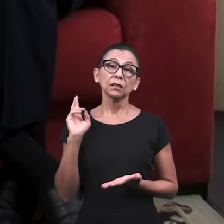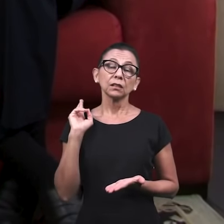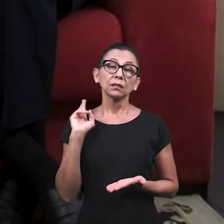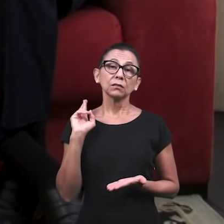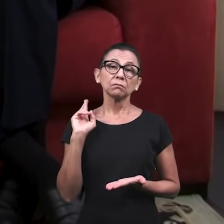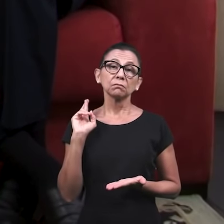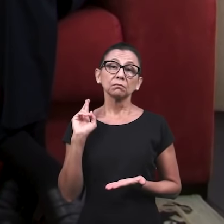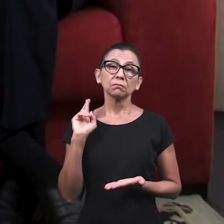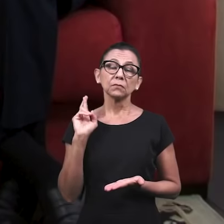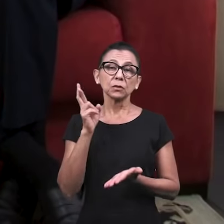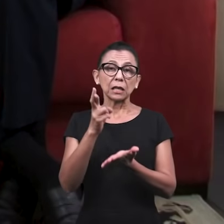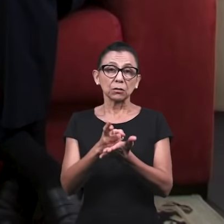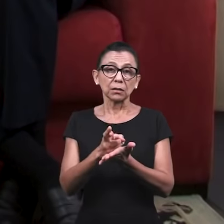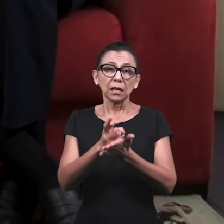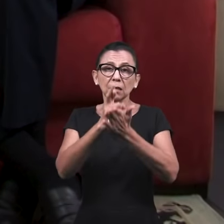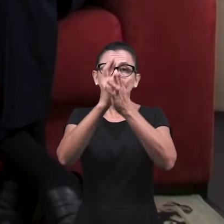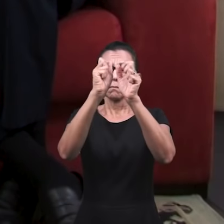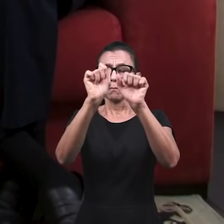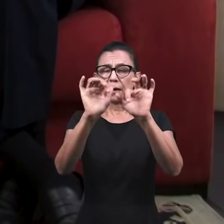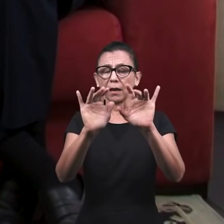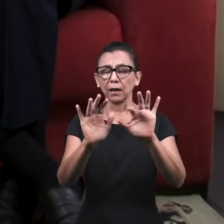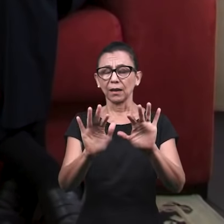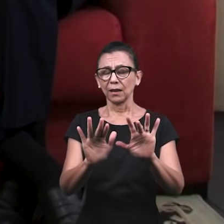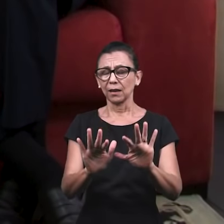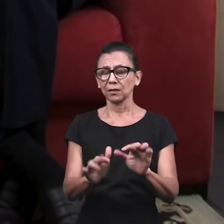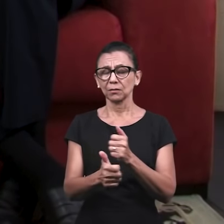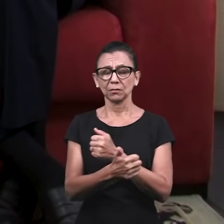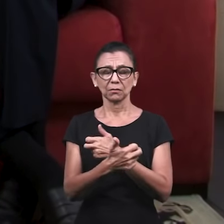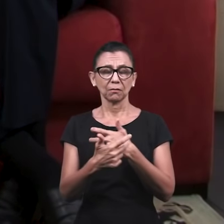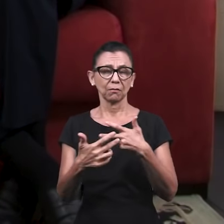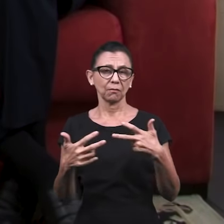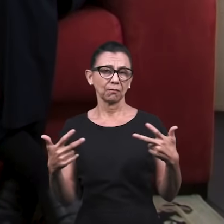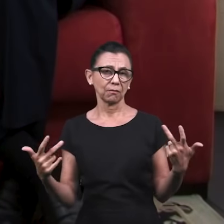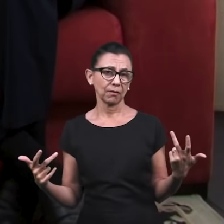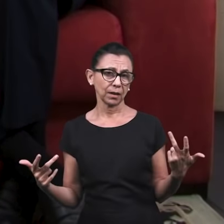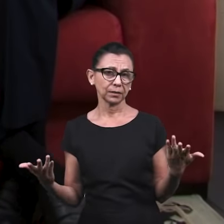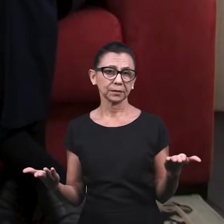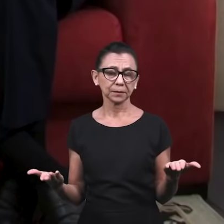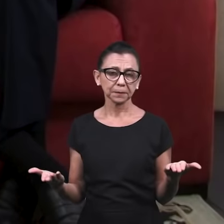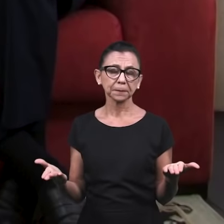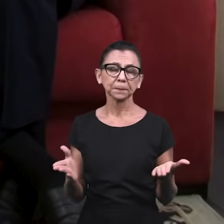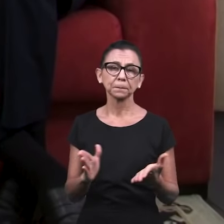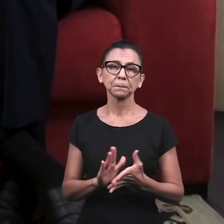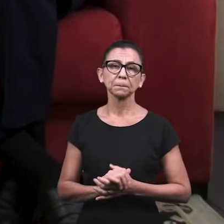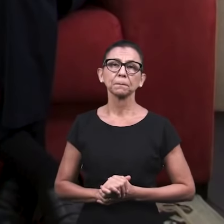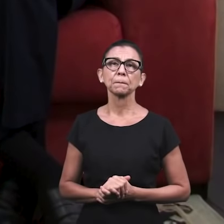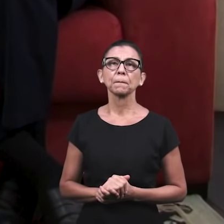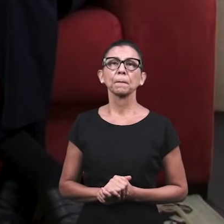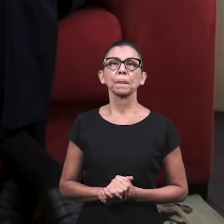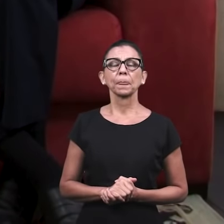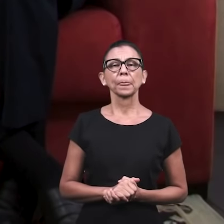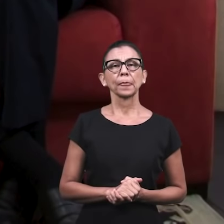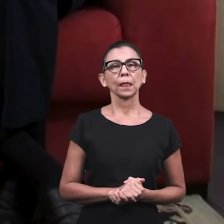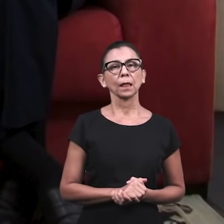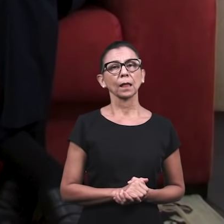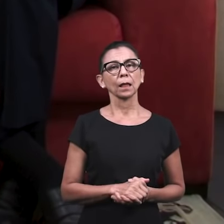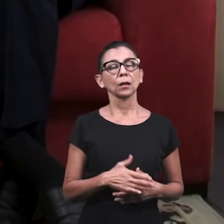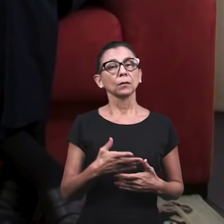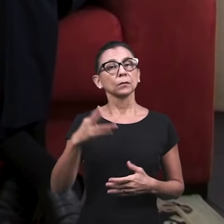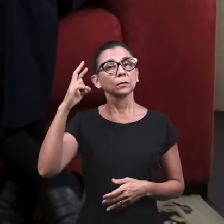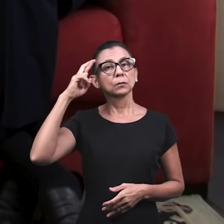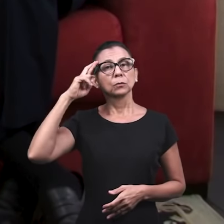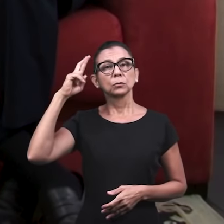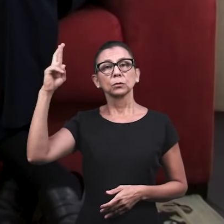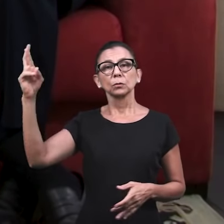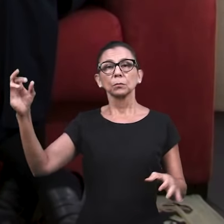né? Aquele que pede vai receber, aquele que busca vai encontrar, aquele que bate a porta será aberta, ou seja,